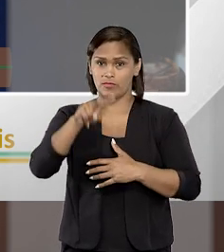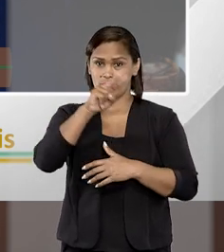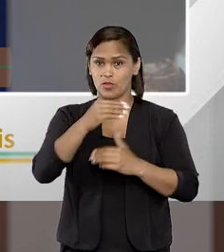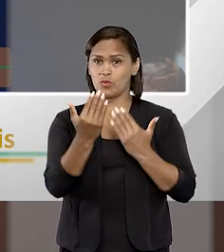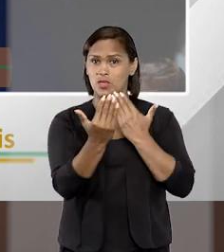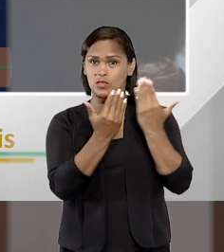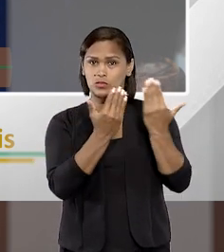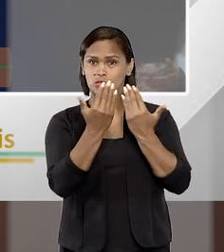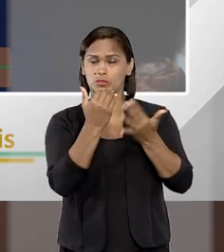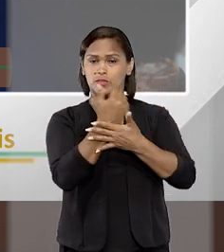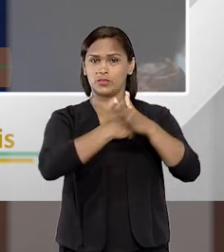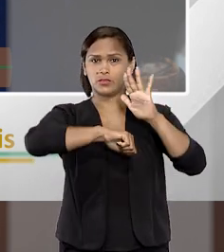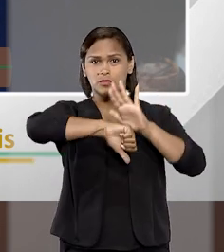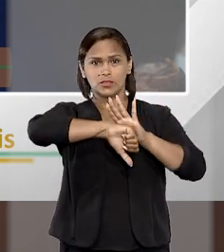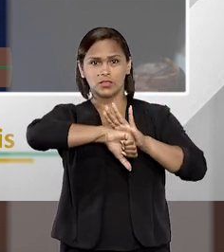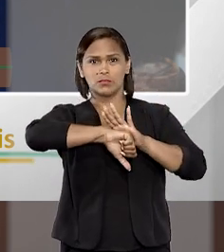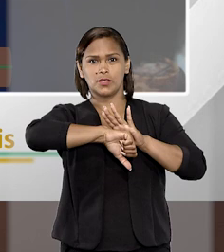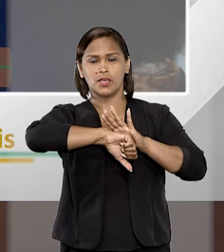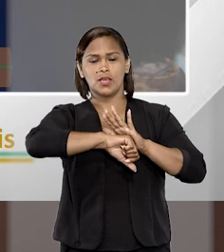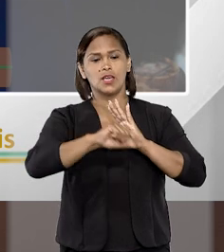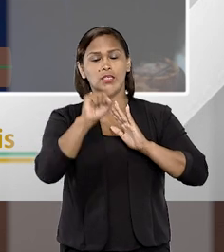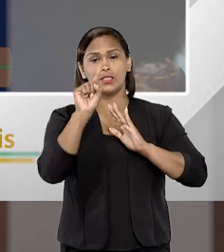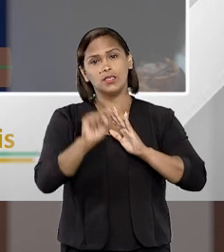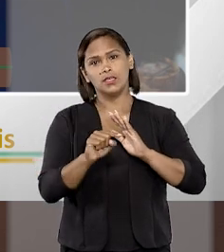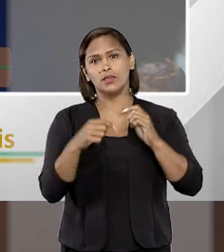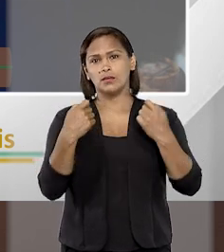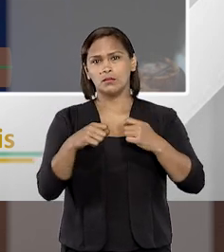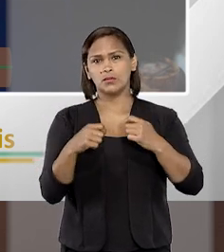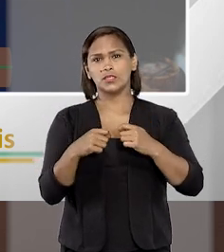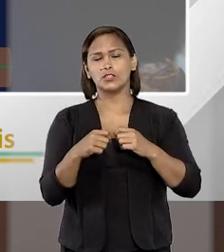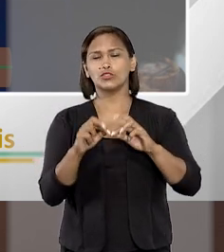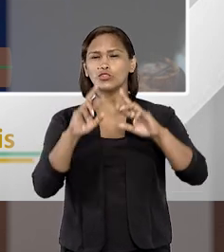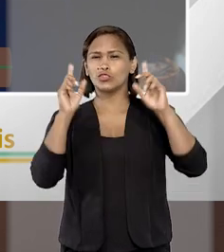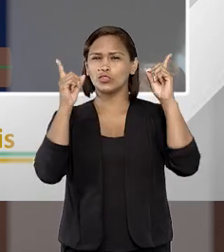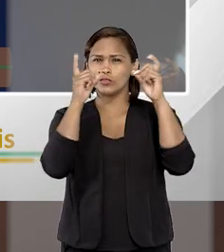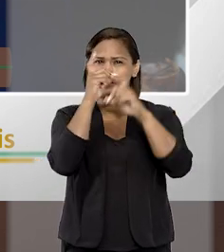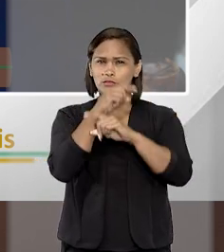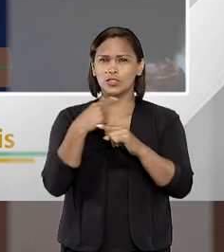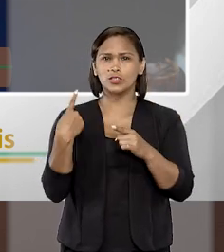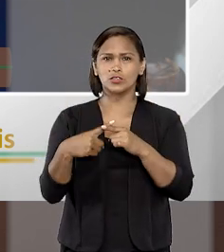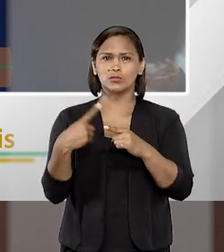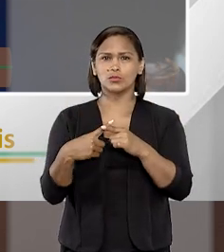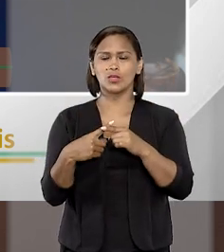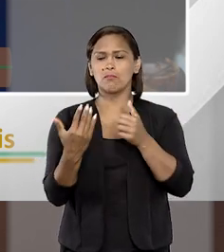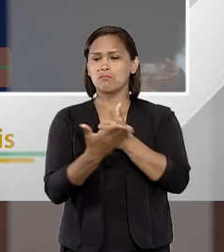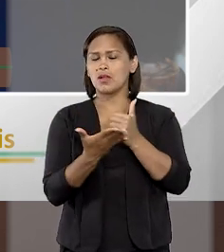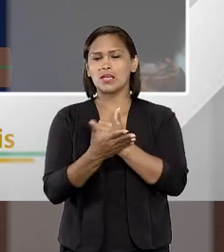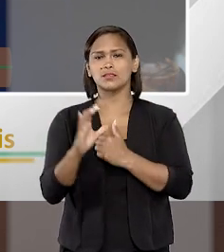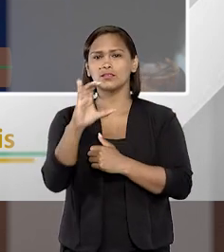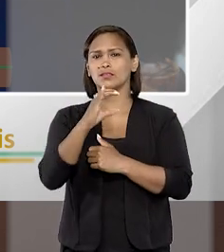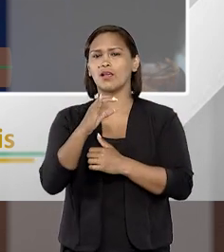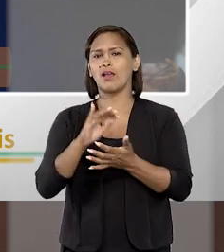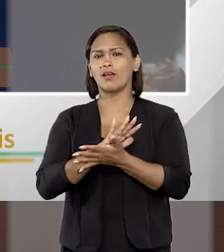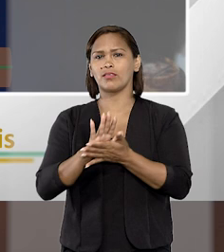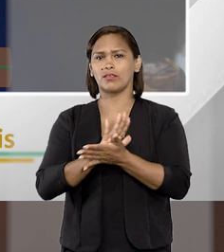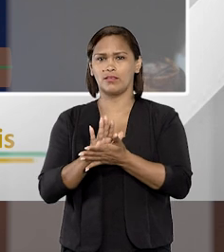algo totalmente empírico uma base